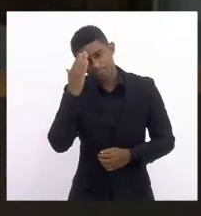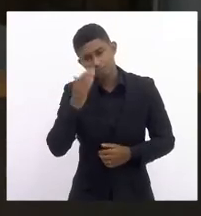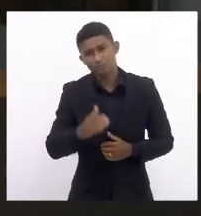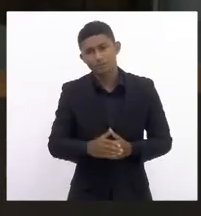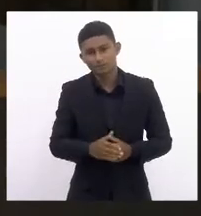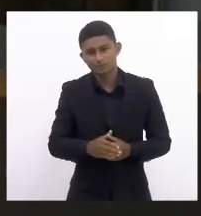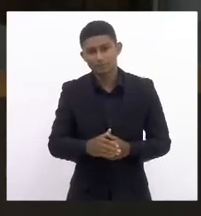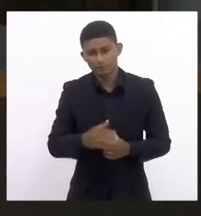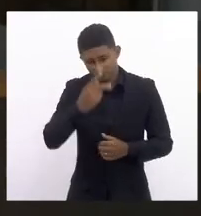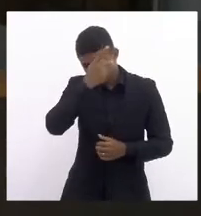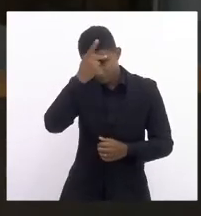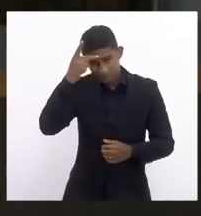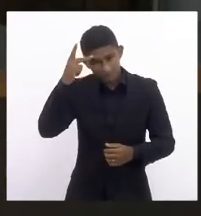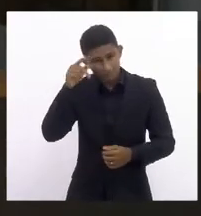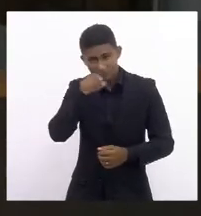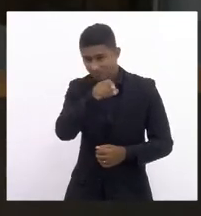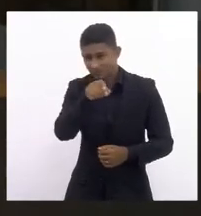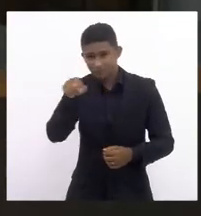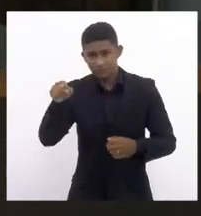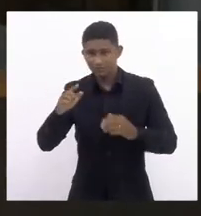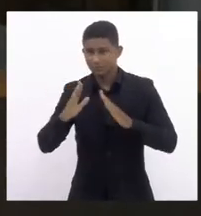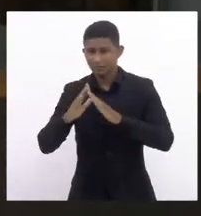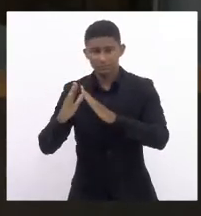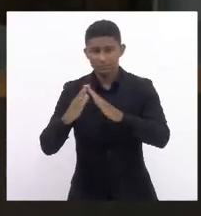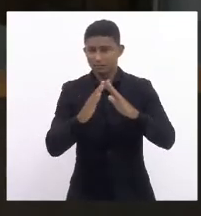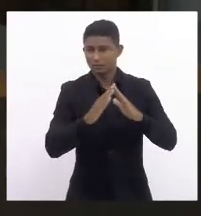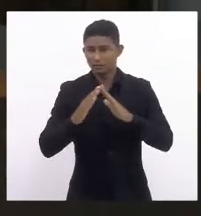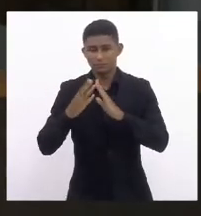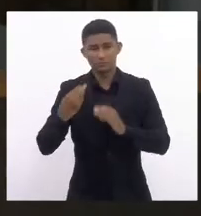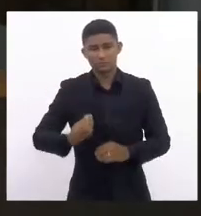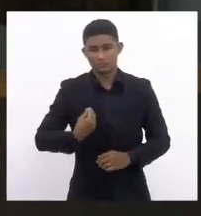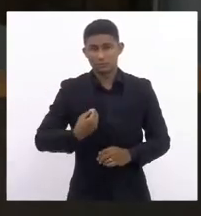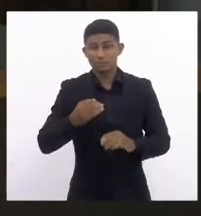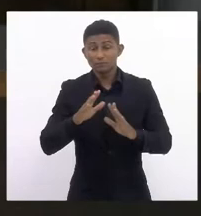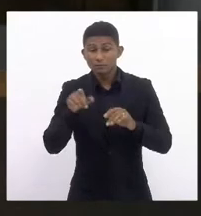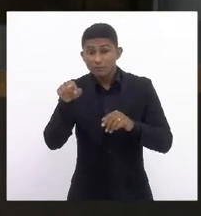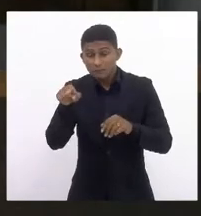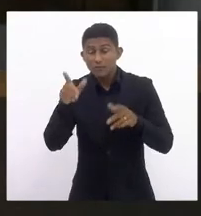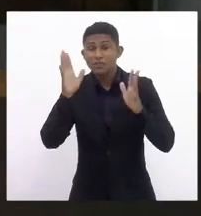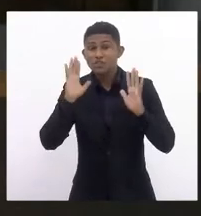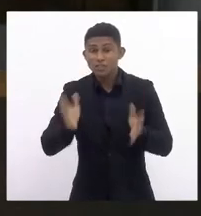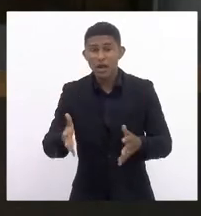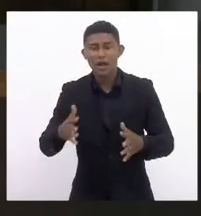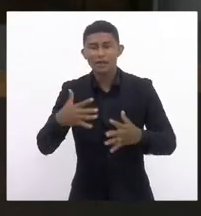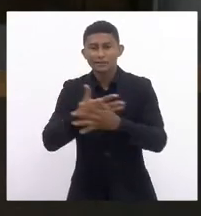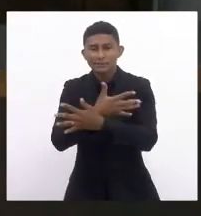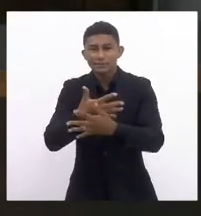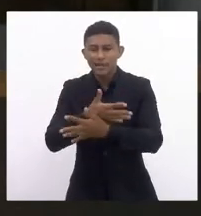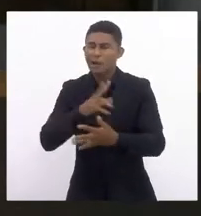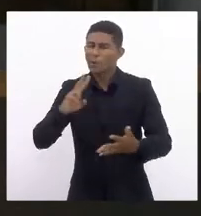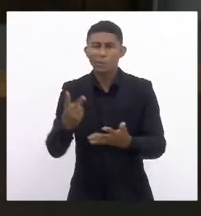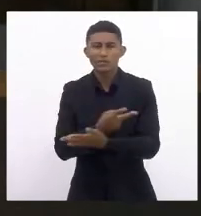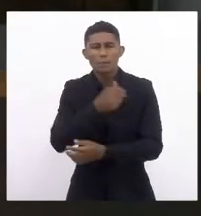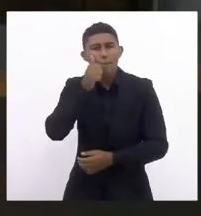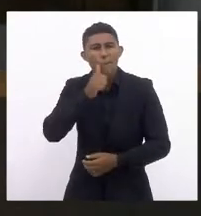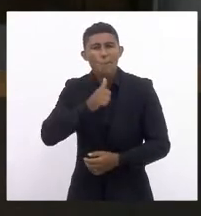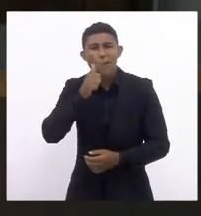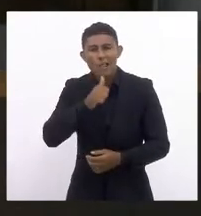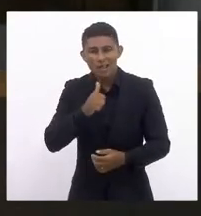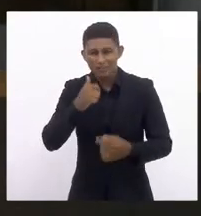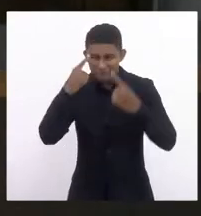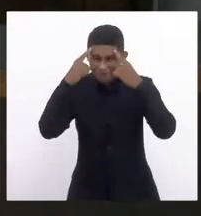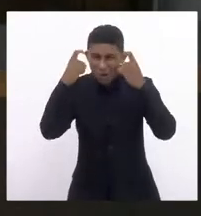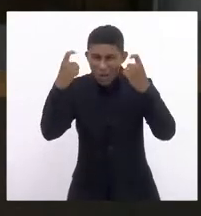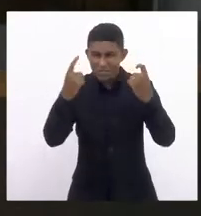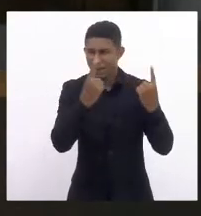aos petropolitanos, a violência à mulher já estava com índices alarmantes.